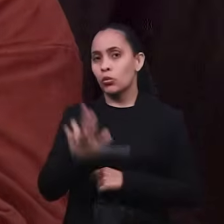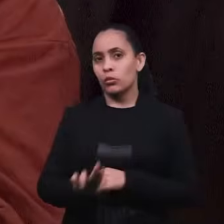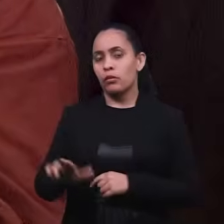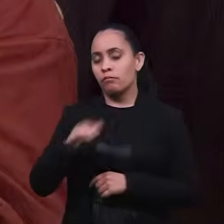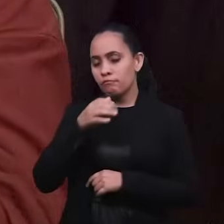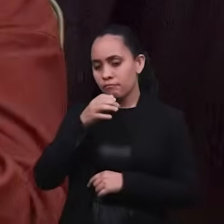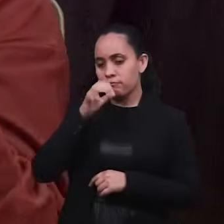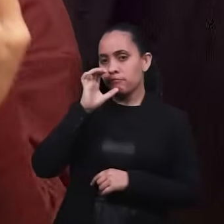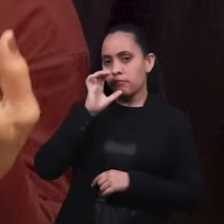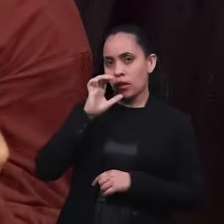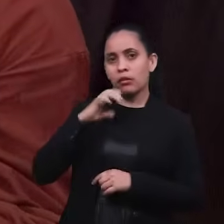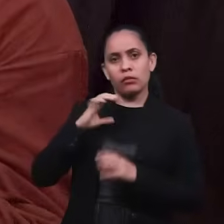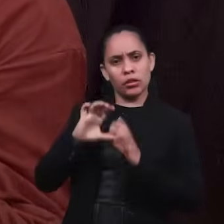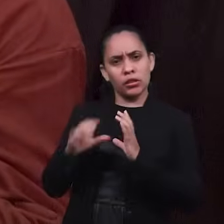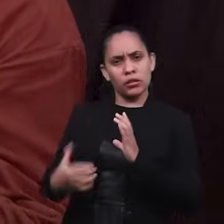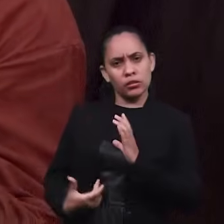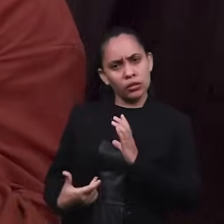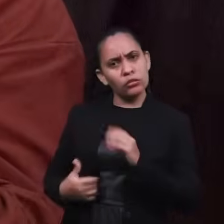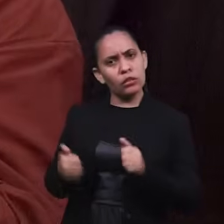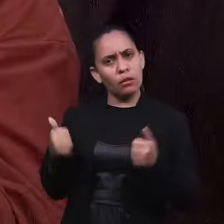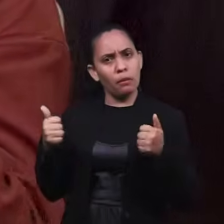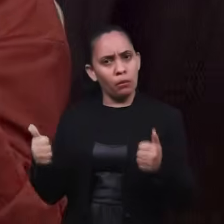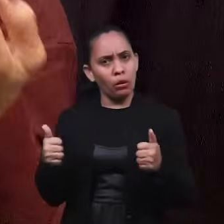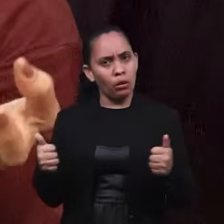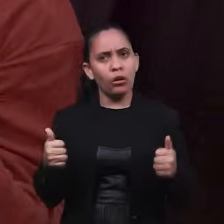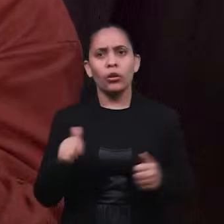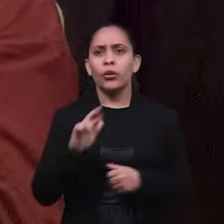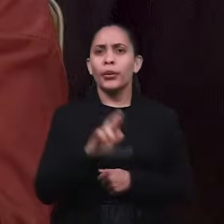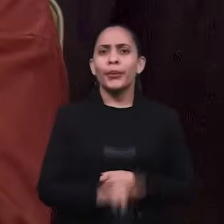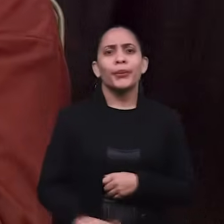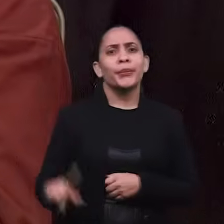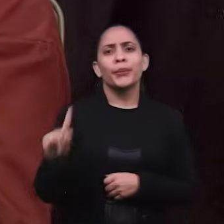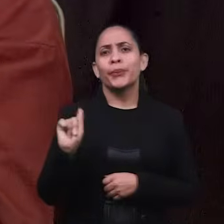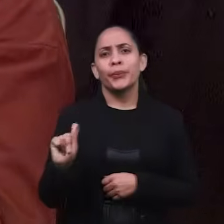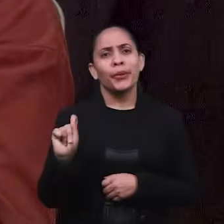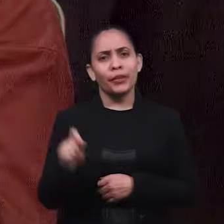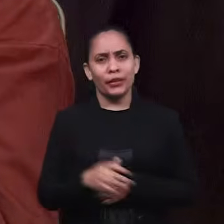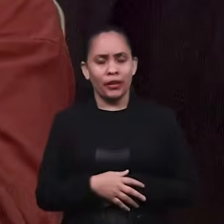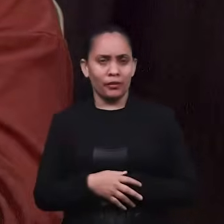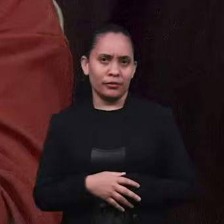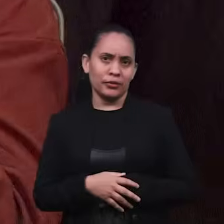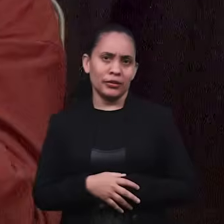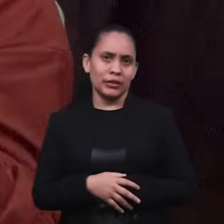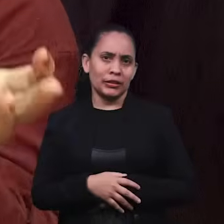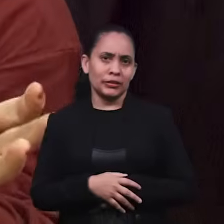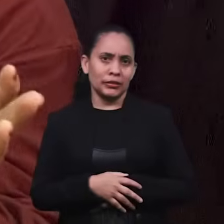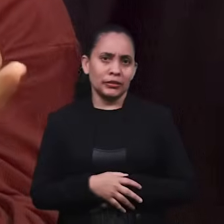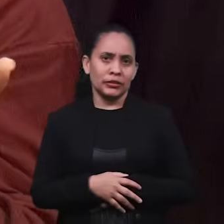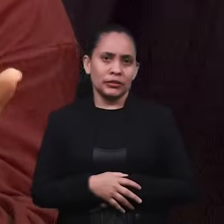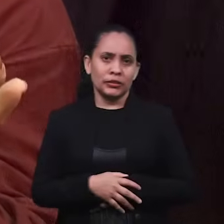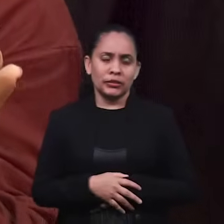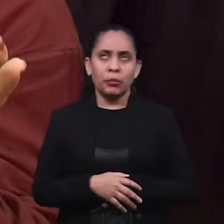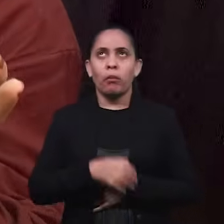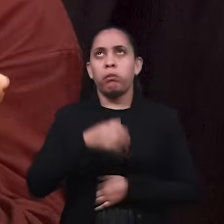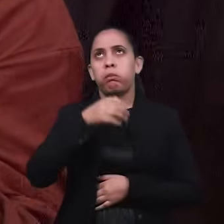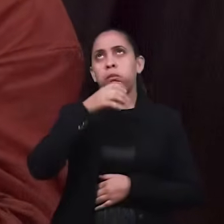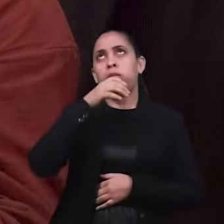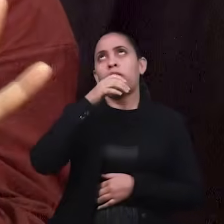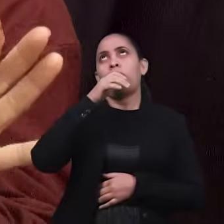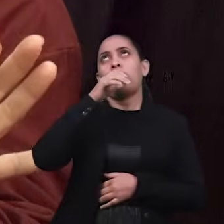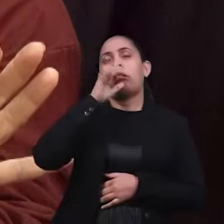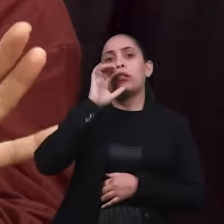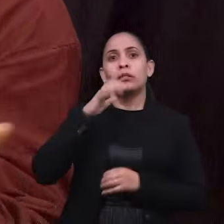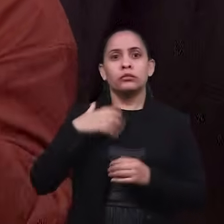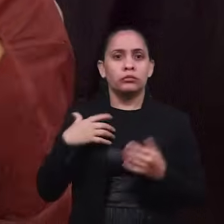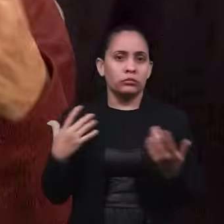consumido devido aos benefícios dele. Não é consumido de uma forma recreativa. Em excesso também, né?